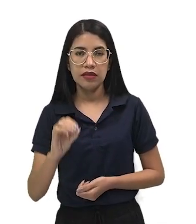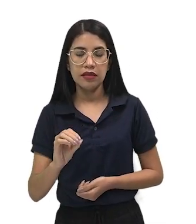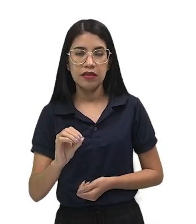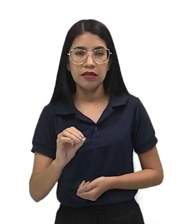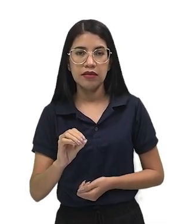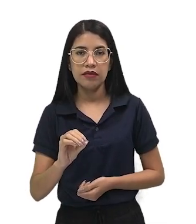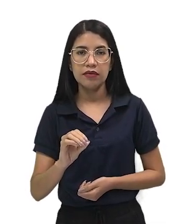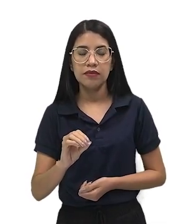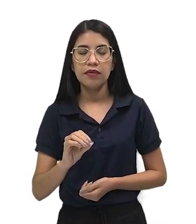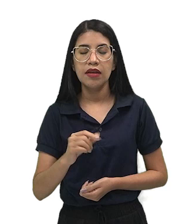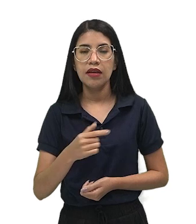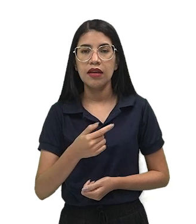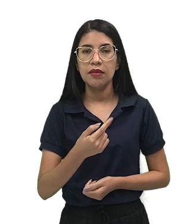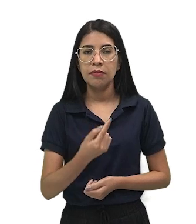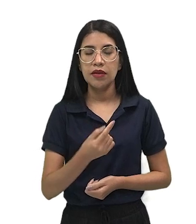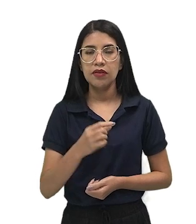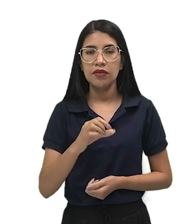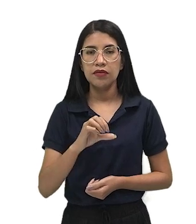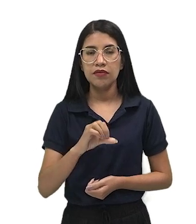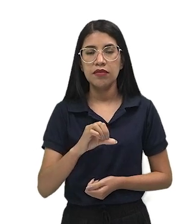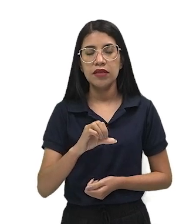1970, depois nós tivemos